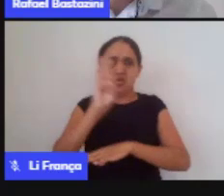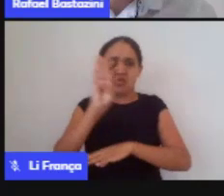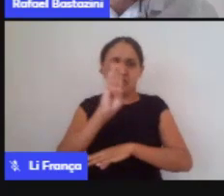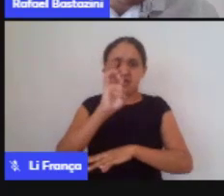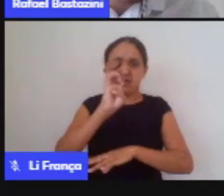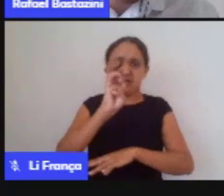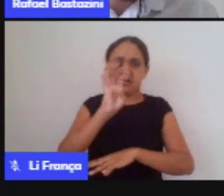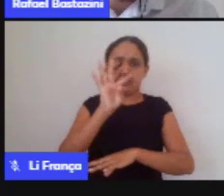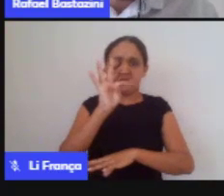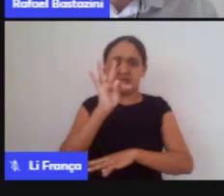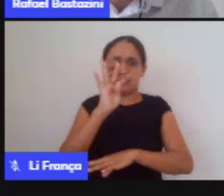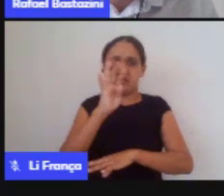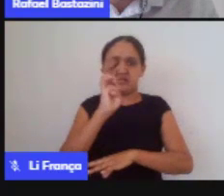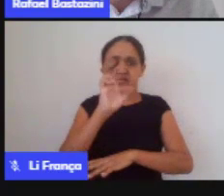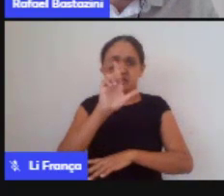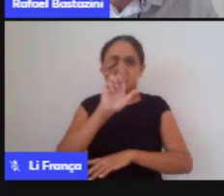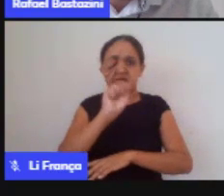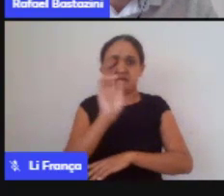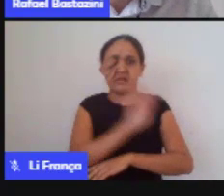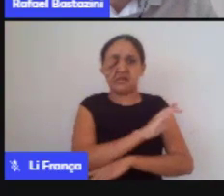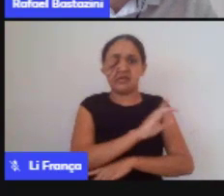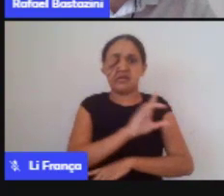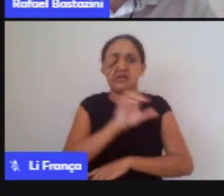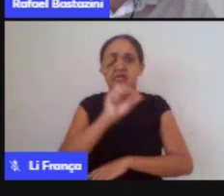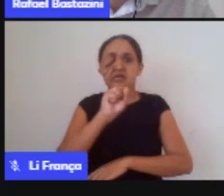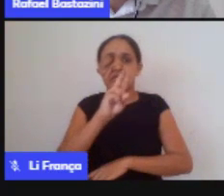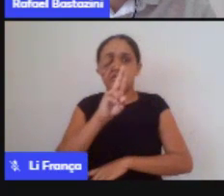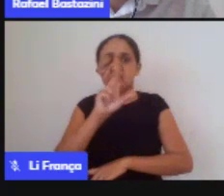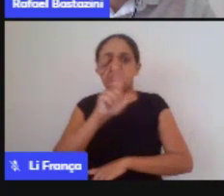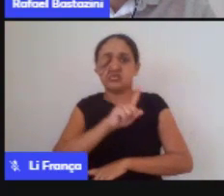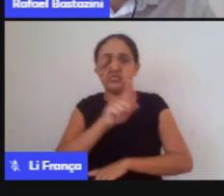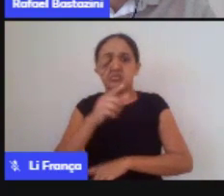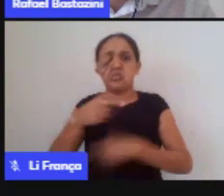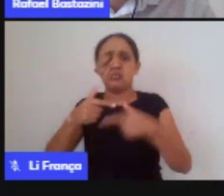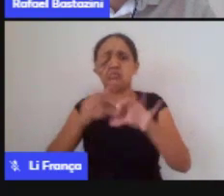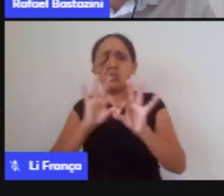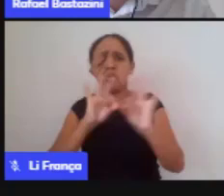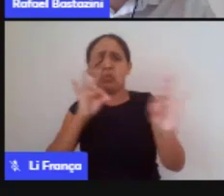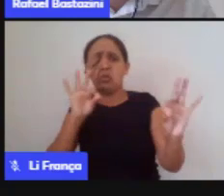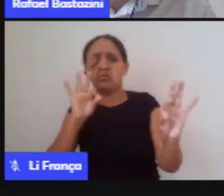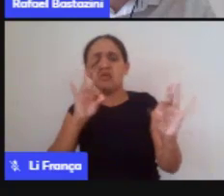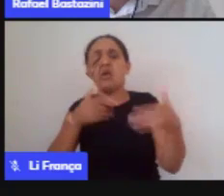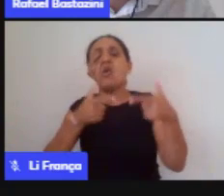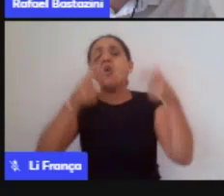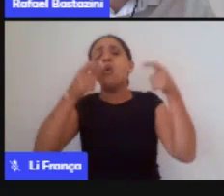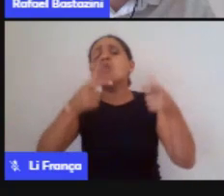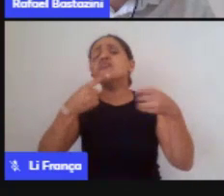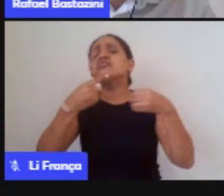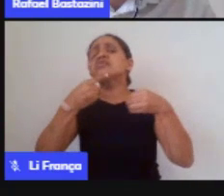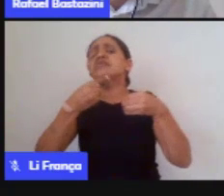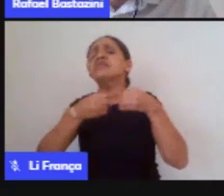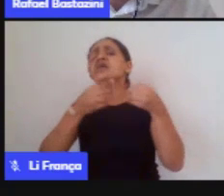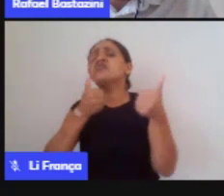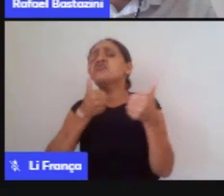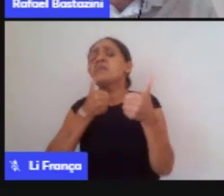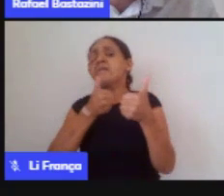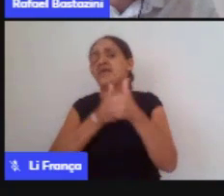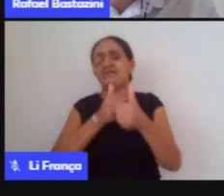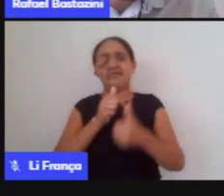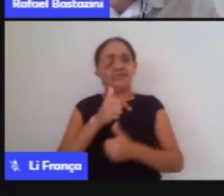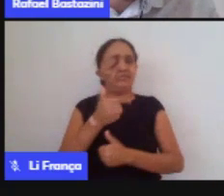da década de 80. E percebam, cadê a cidade ao lado desse conjunto habitacional? Não